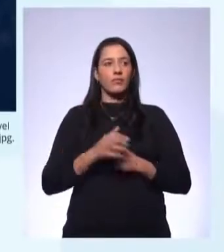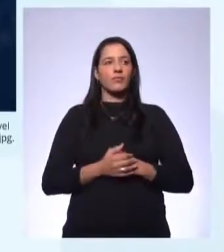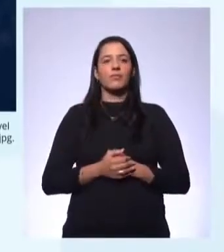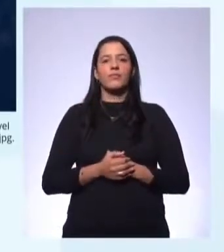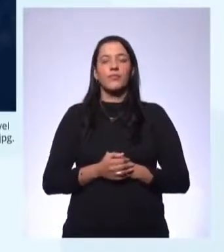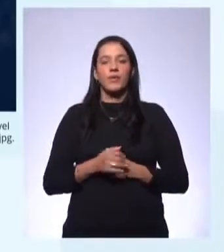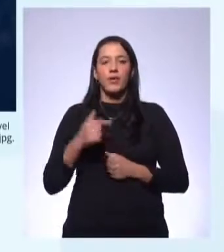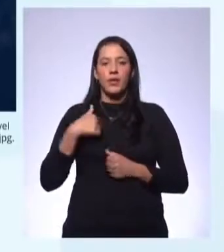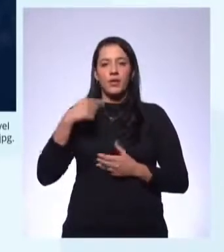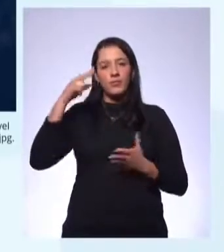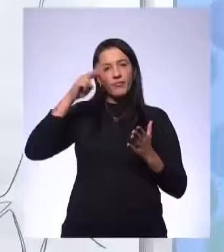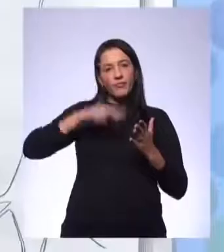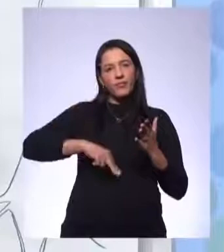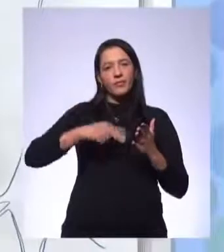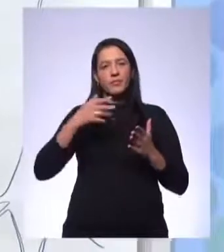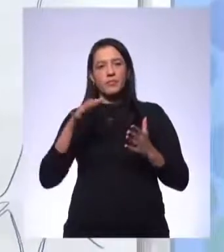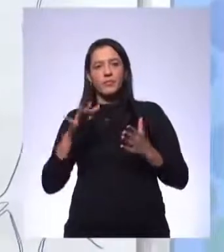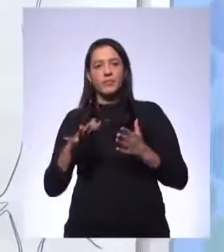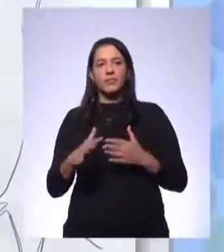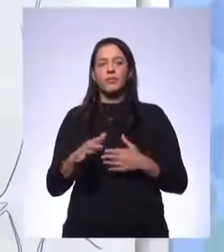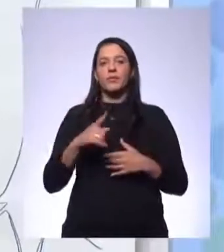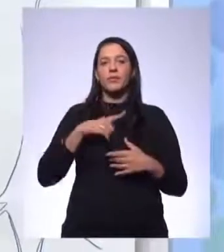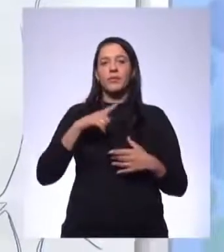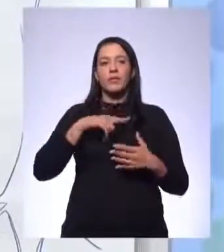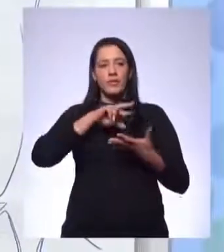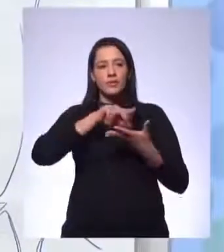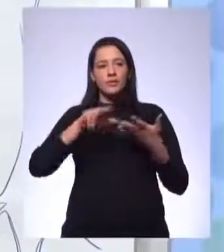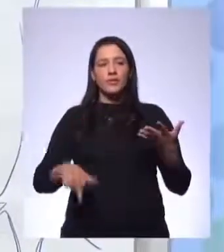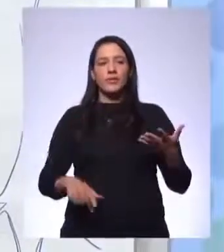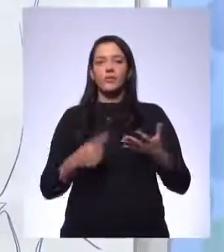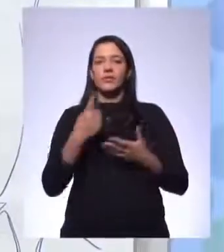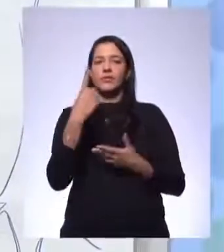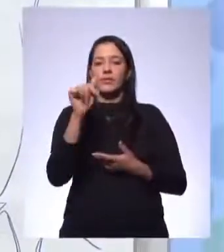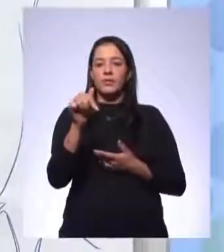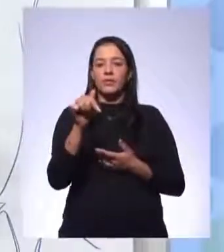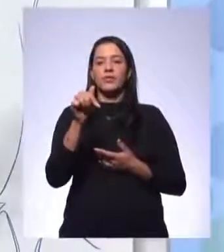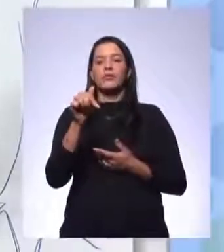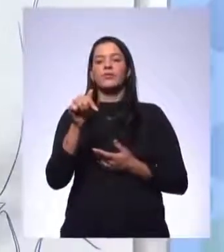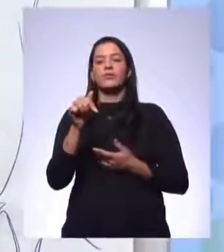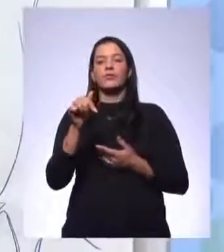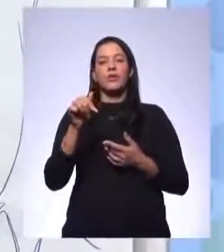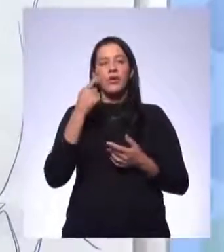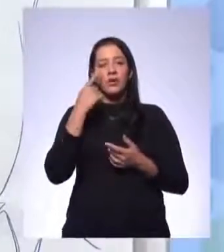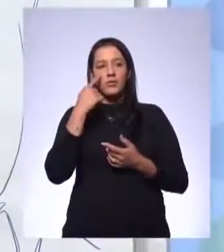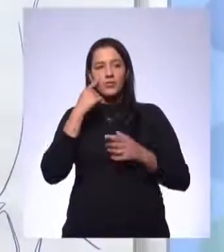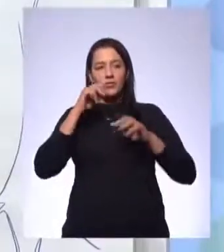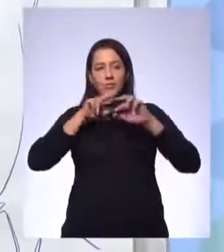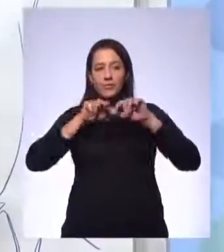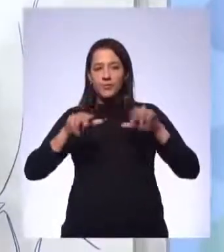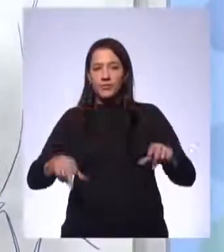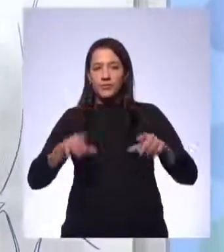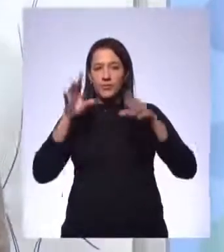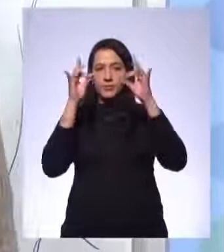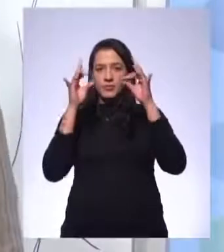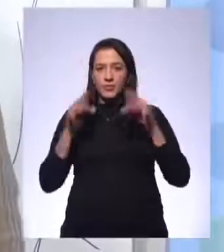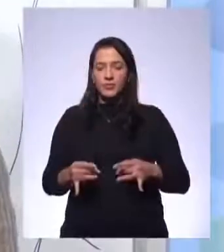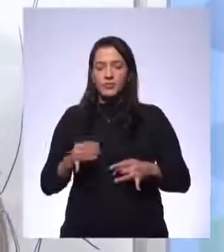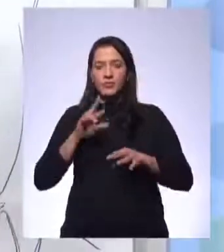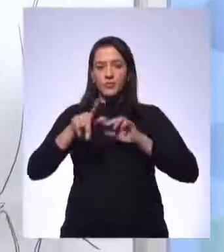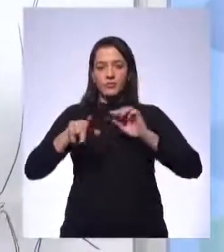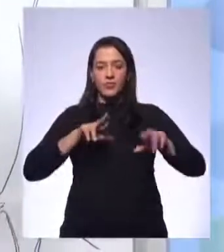aí que tem uns 17 tipos de flocos de neve. Eu vou pesquisar esse negócio, que eu achei bonito pra